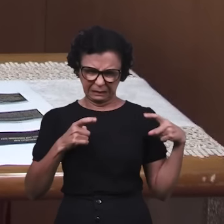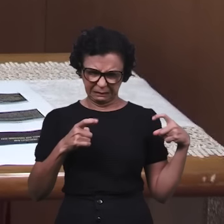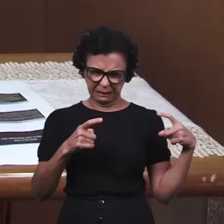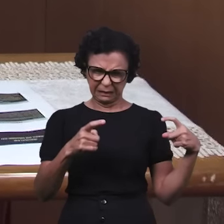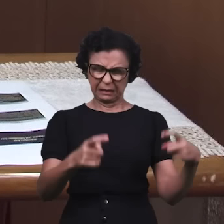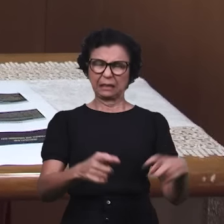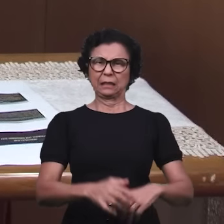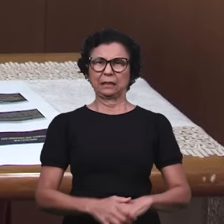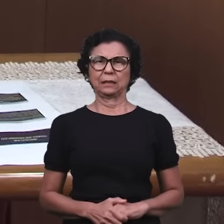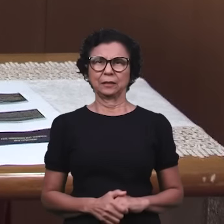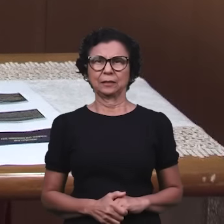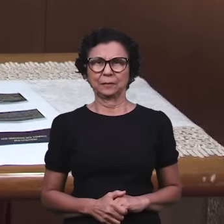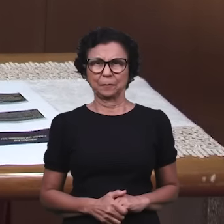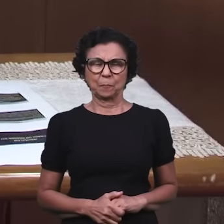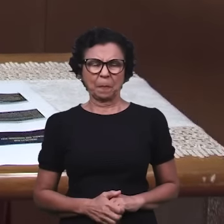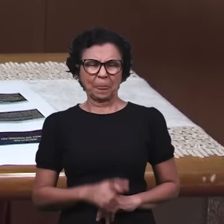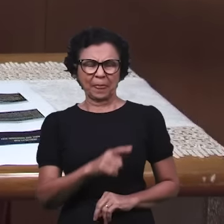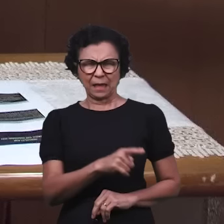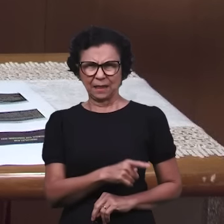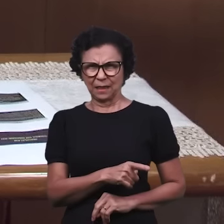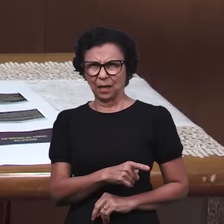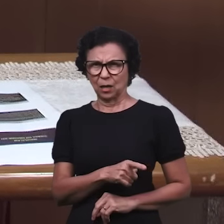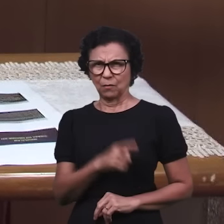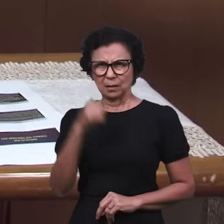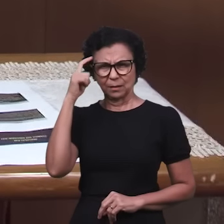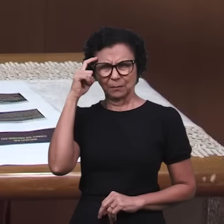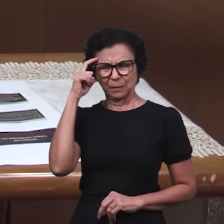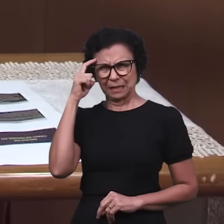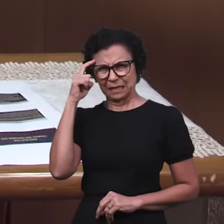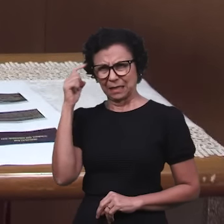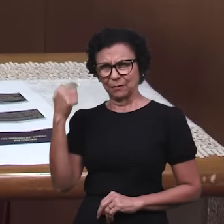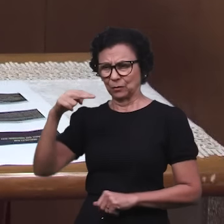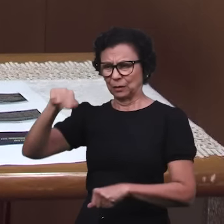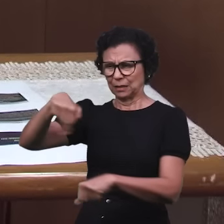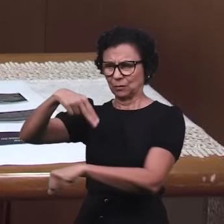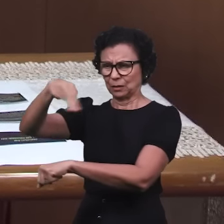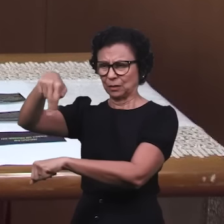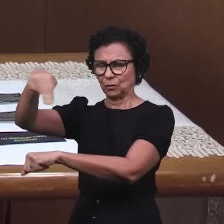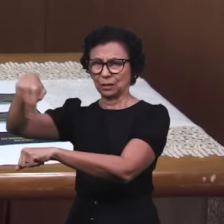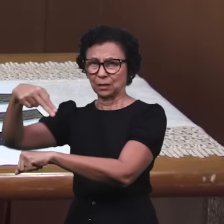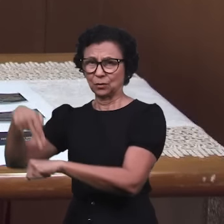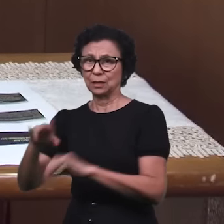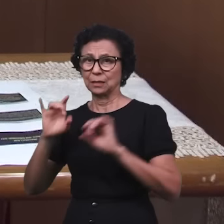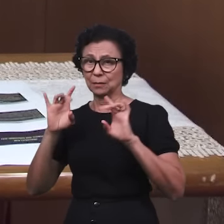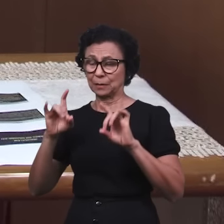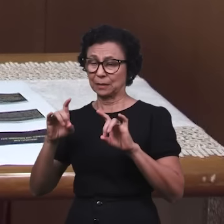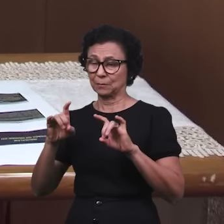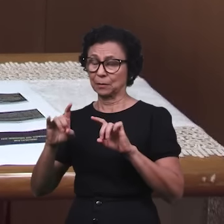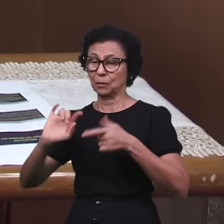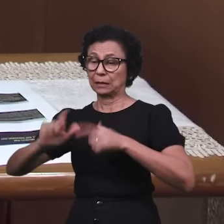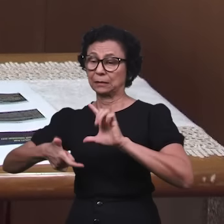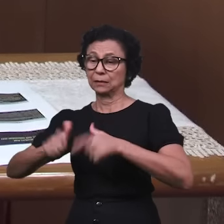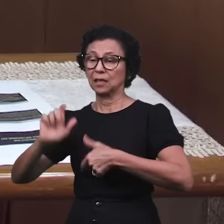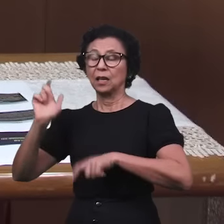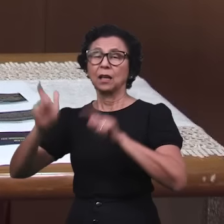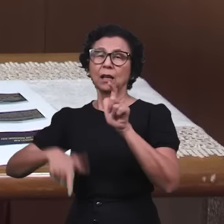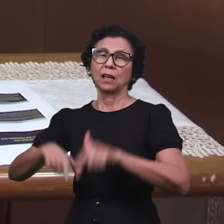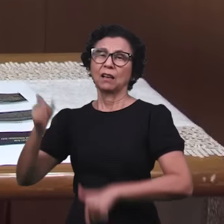consideravam que as demais nações ao redor que poderiam batalhar contra eles, especialmente Israel, eram